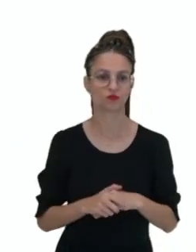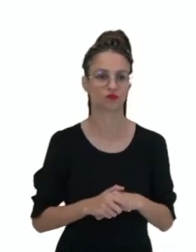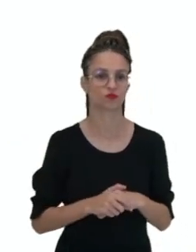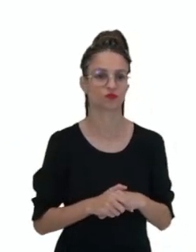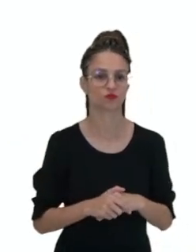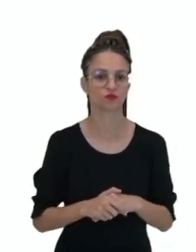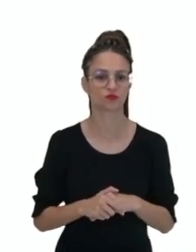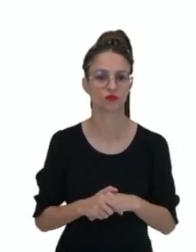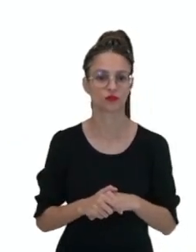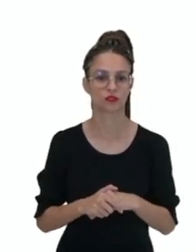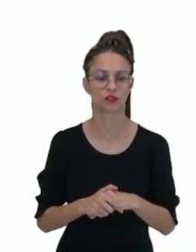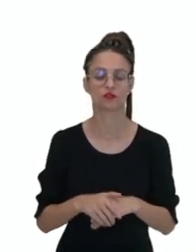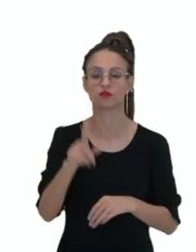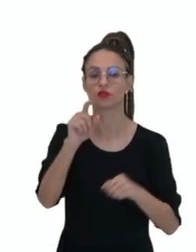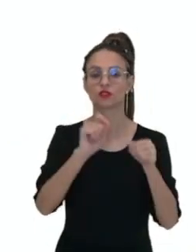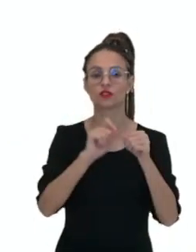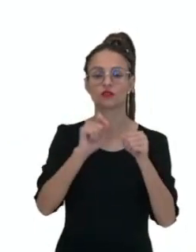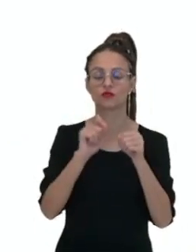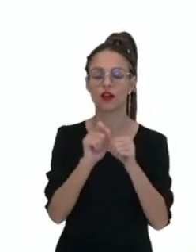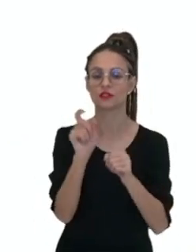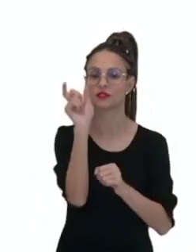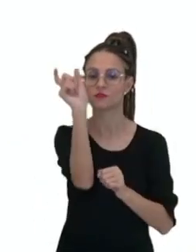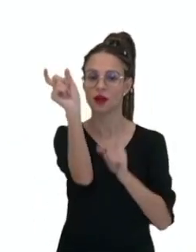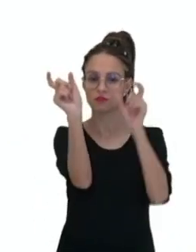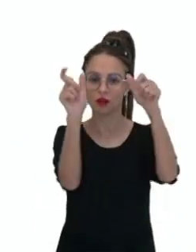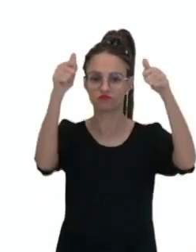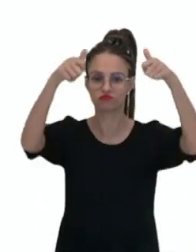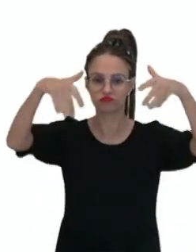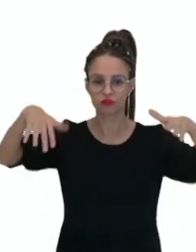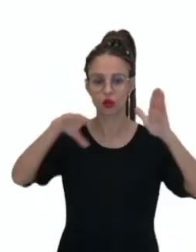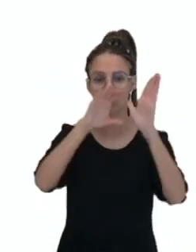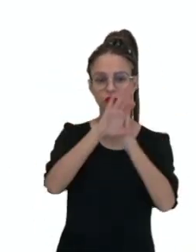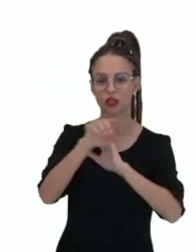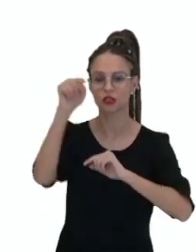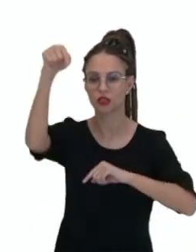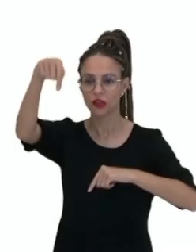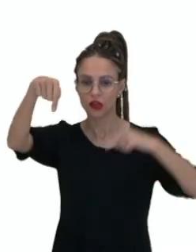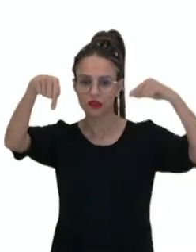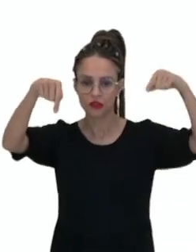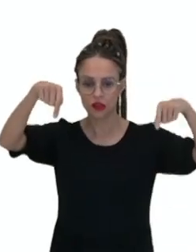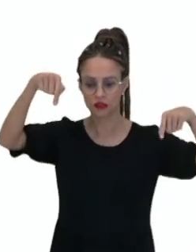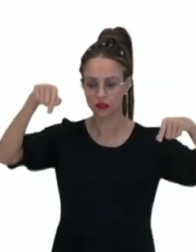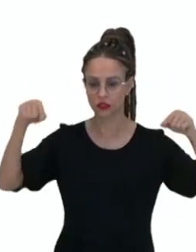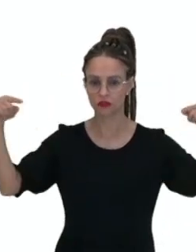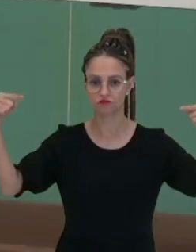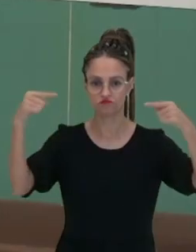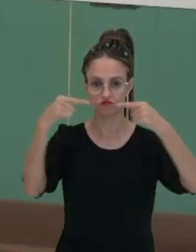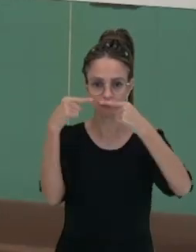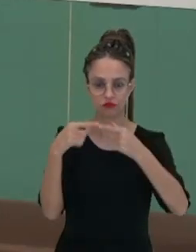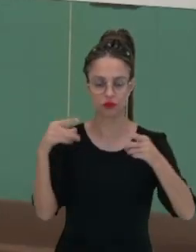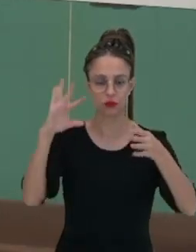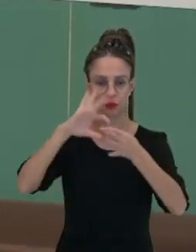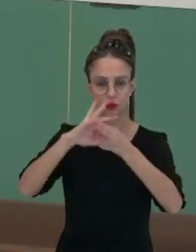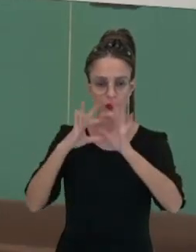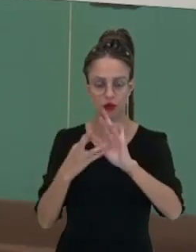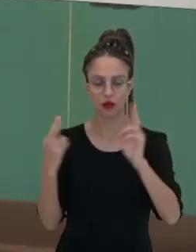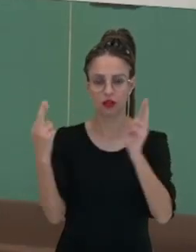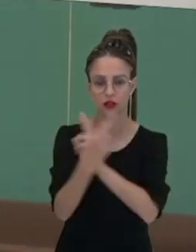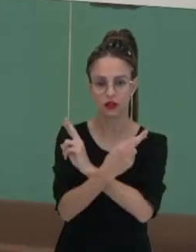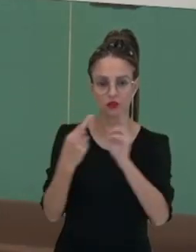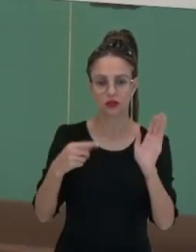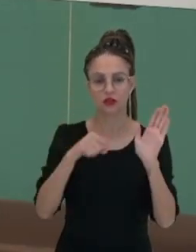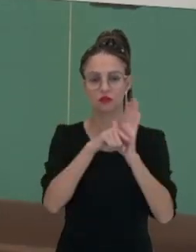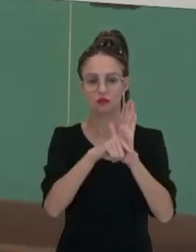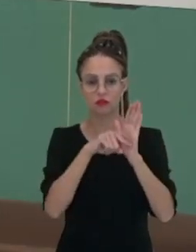www.goconqr.com, né? E faz um mapa mental com as informações sobre os poemas, os autores, pesquisando